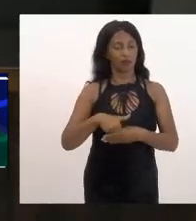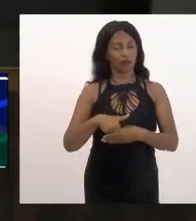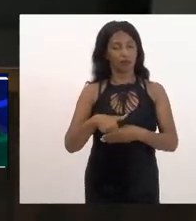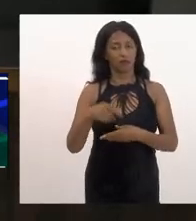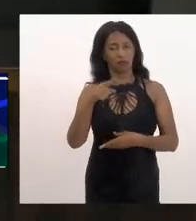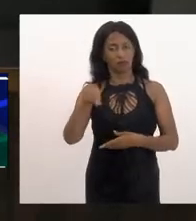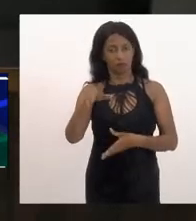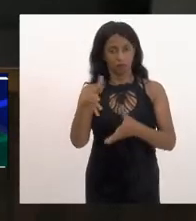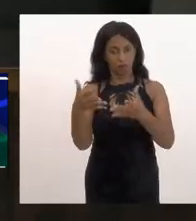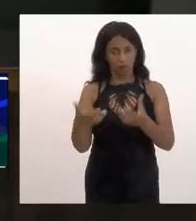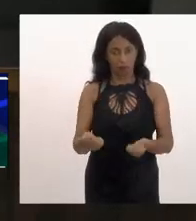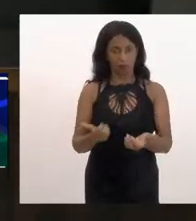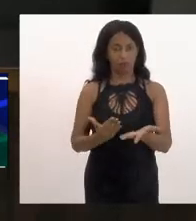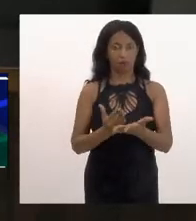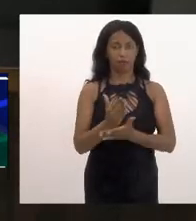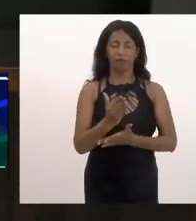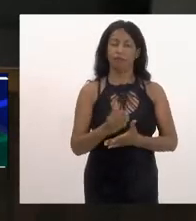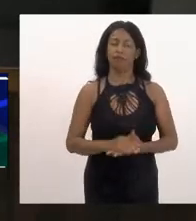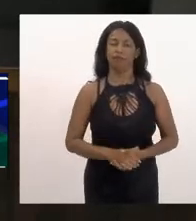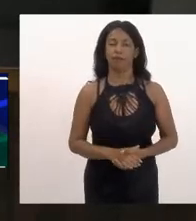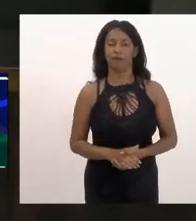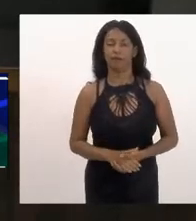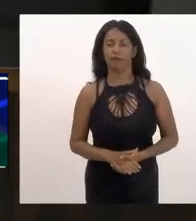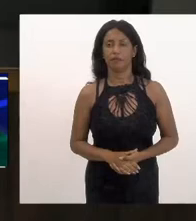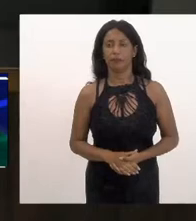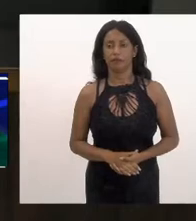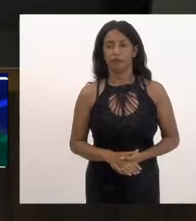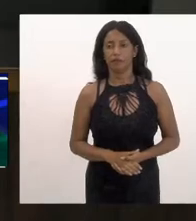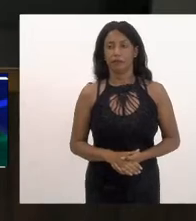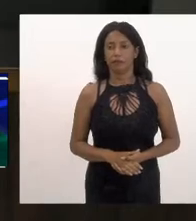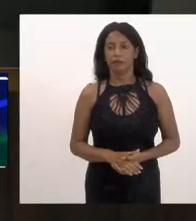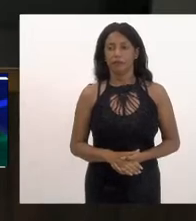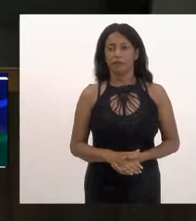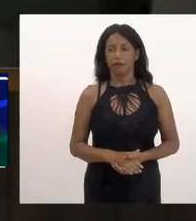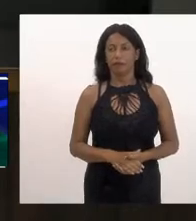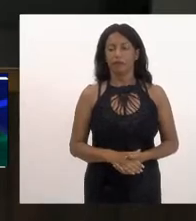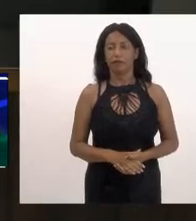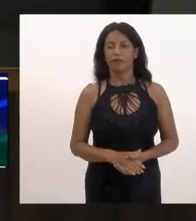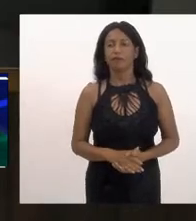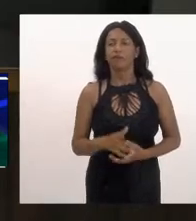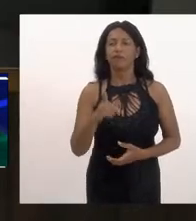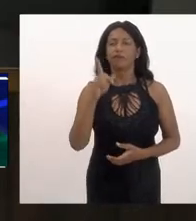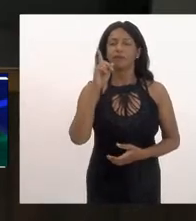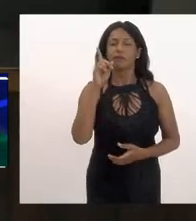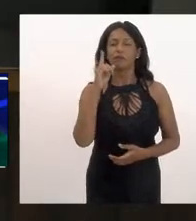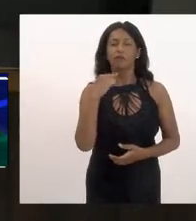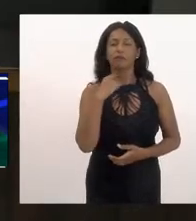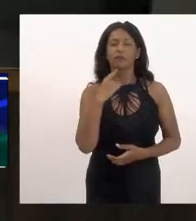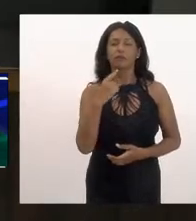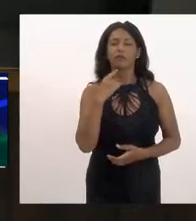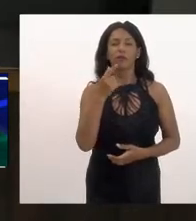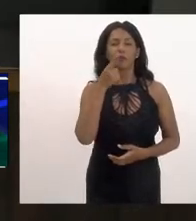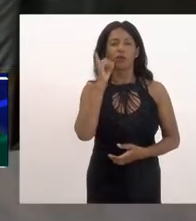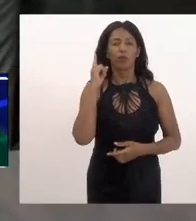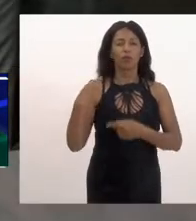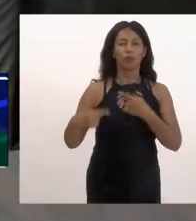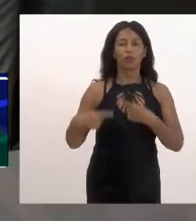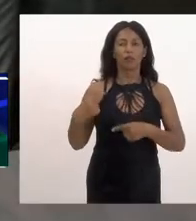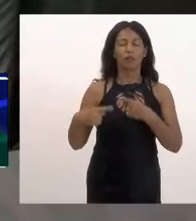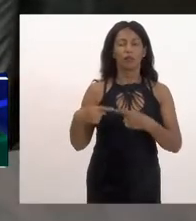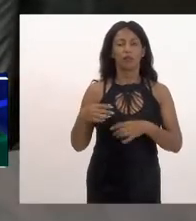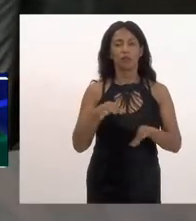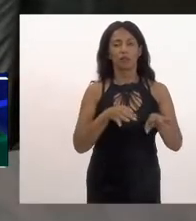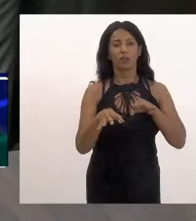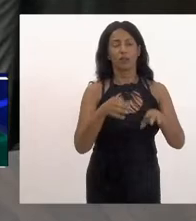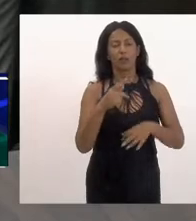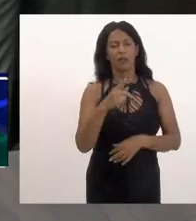se os que aprovam permaneçam como estão aprovados, vai à promulgação. Só um informe. Ontem debatemos aquela questão do